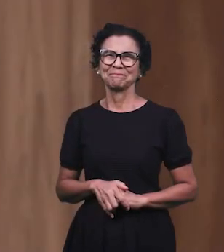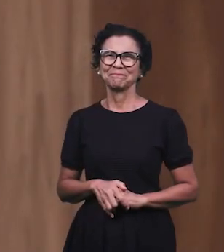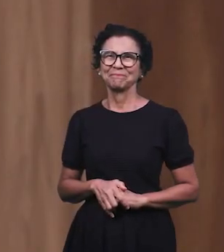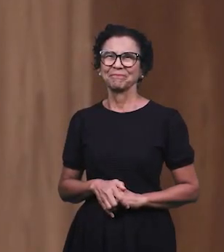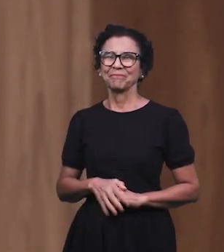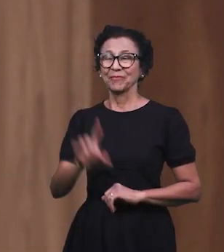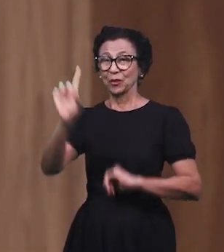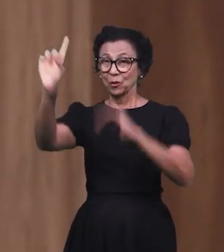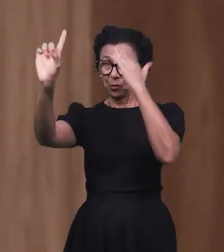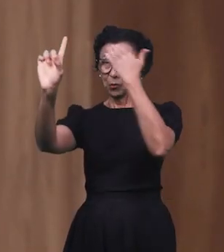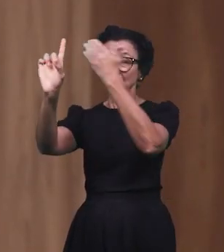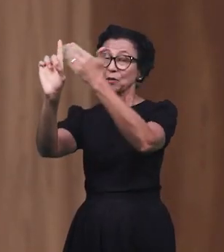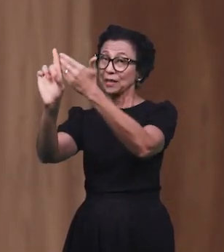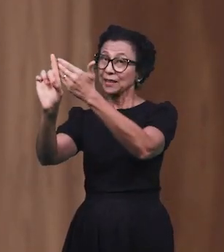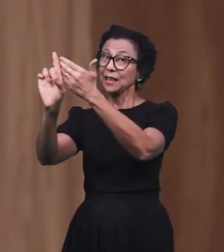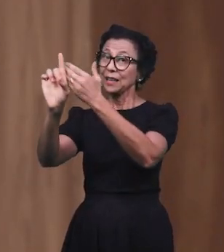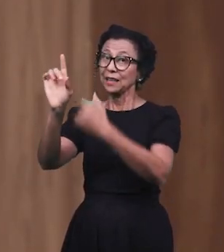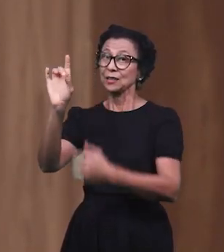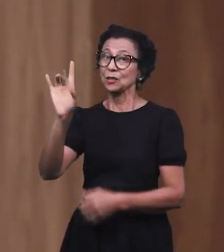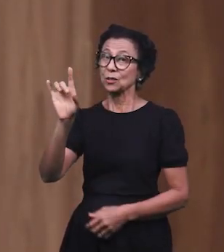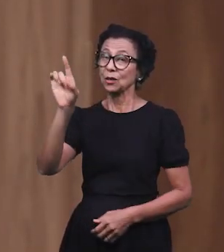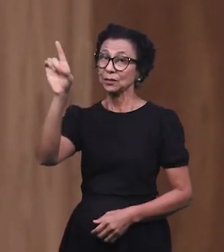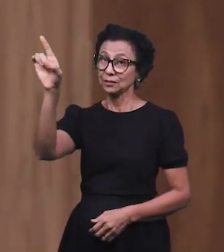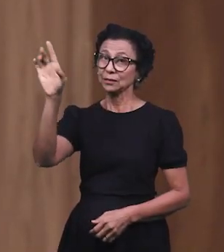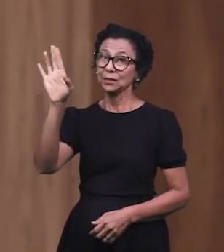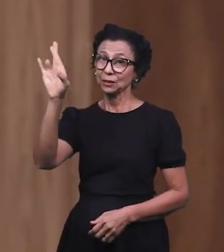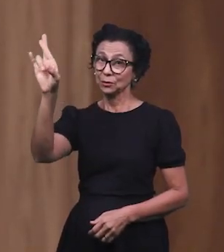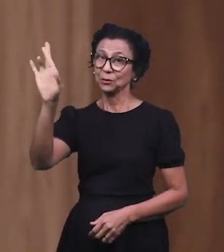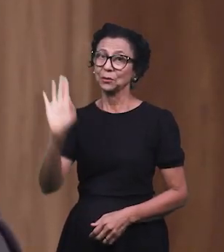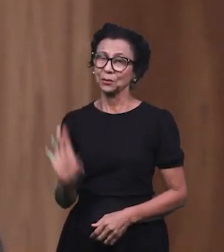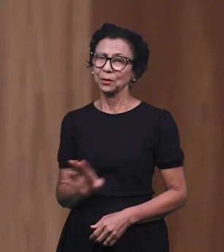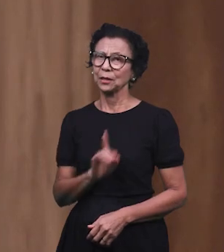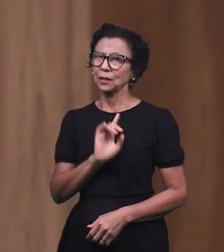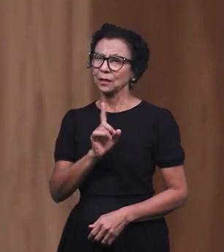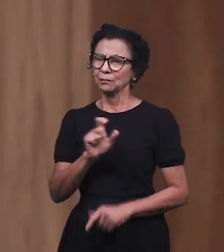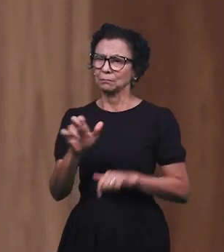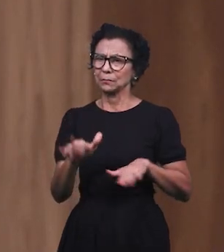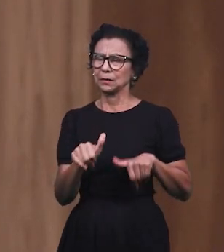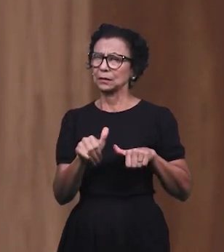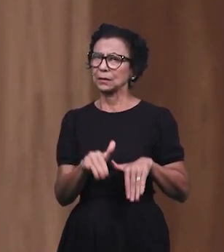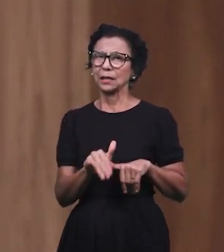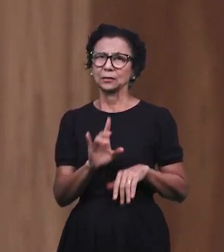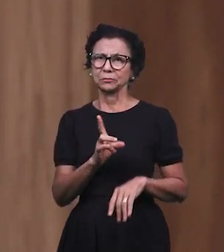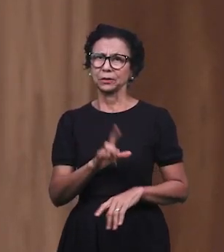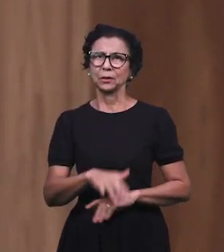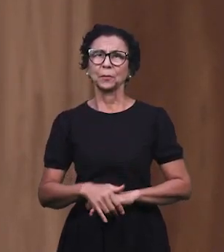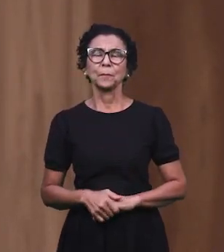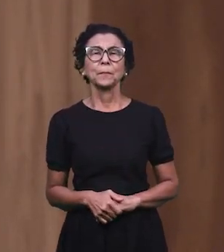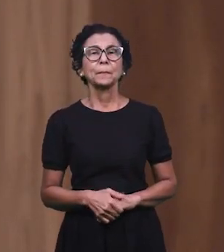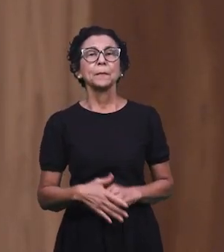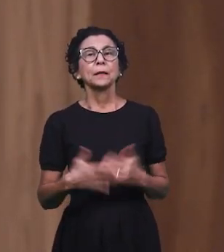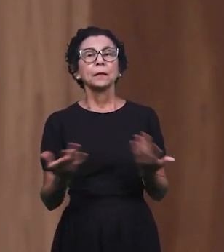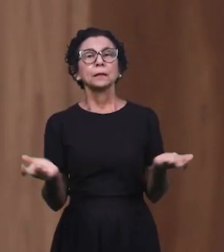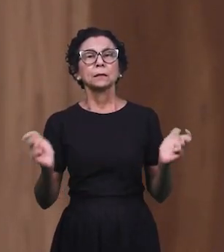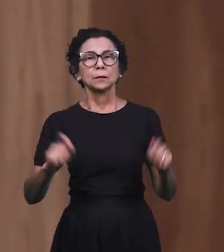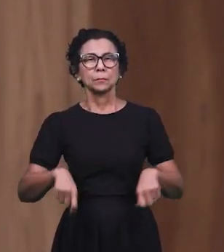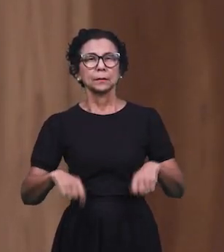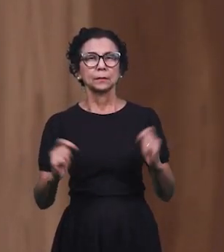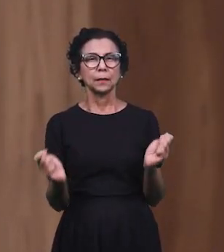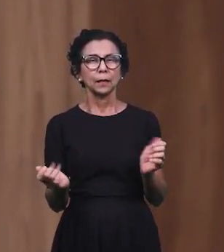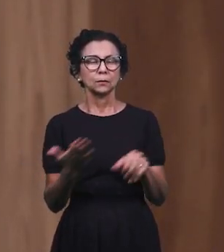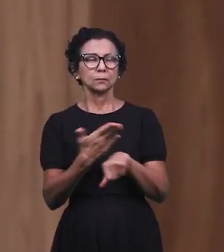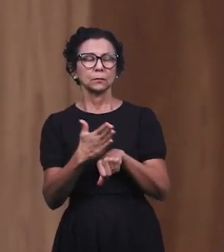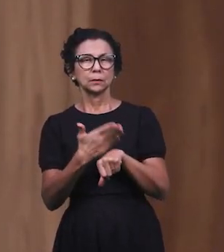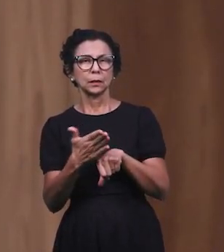confia no Senhor, não nos seus exércitos, na sua quantidade. E para concluir aqui, né, a capacidade de usar os recursos, o